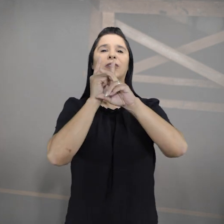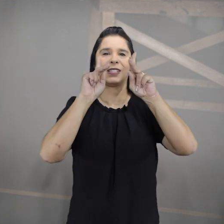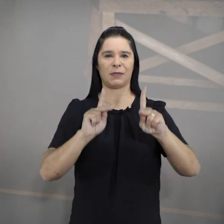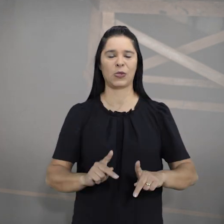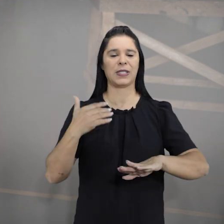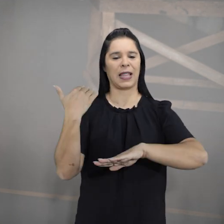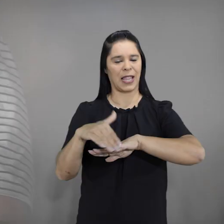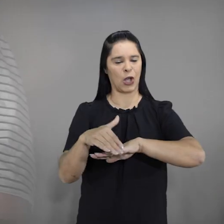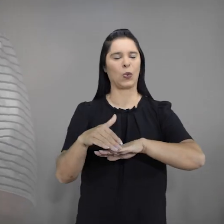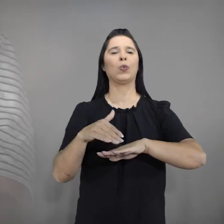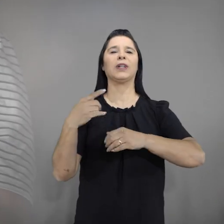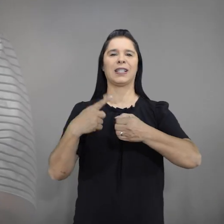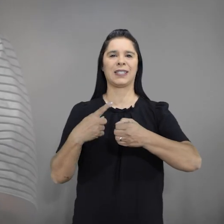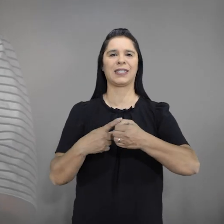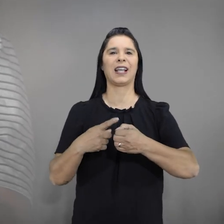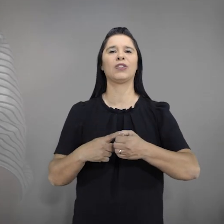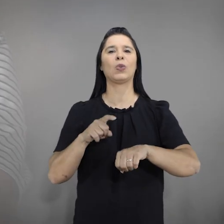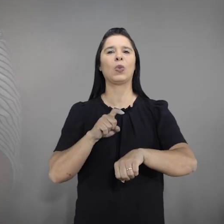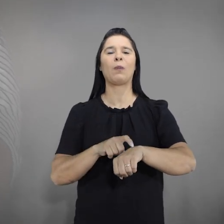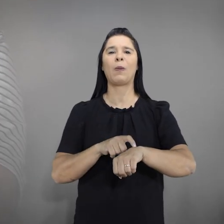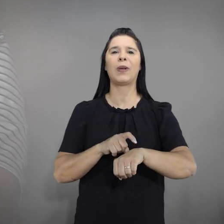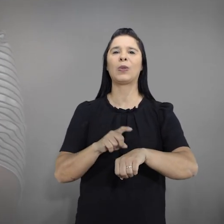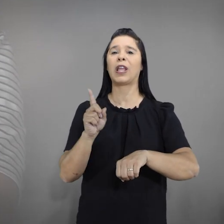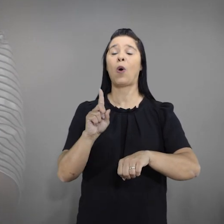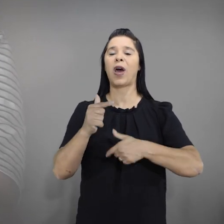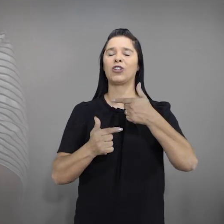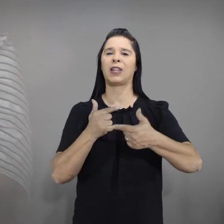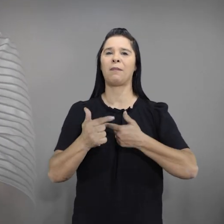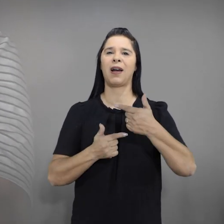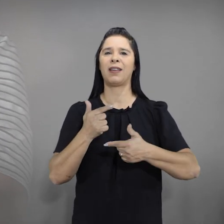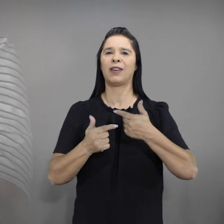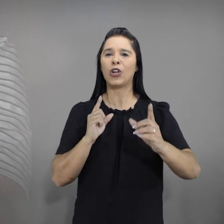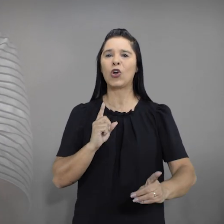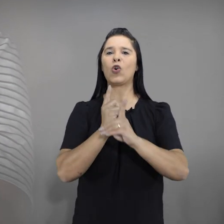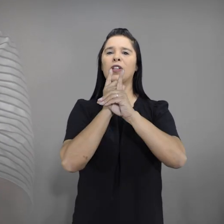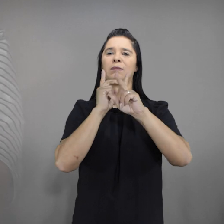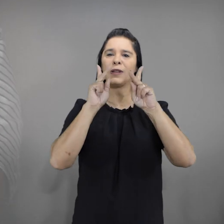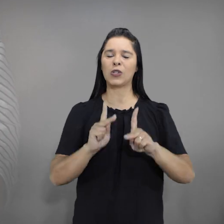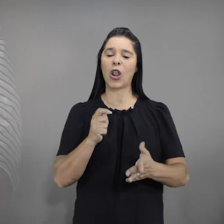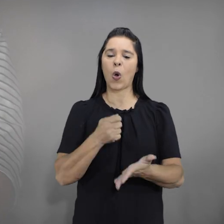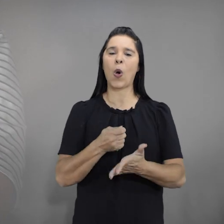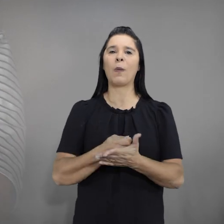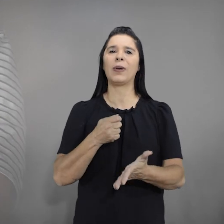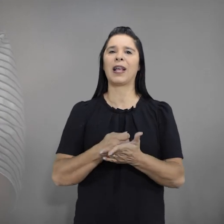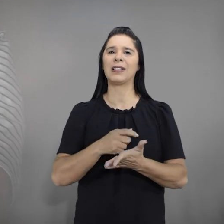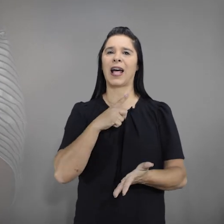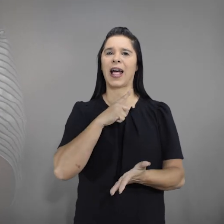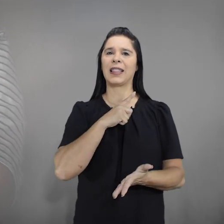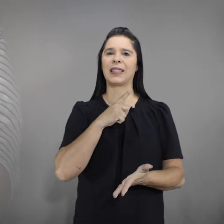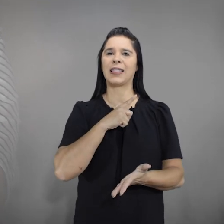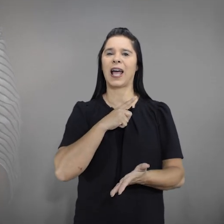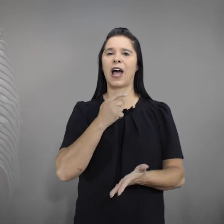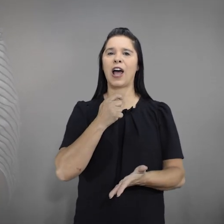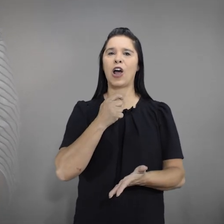pessoas nas ruas da cidade, numa situação que não era de trabalho, que era a situação onde essas pessoas eram obrigadas a estar